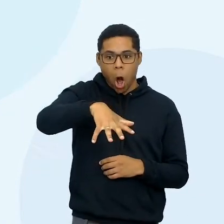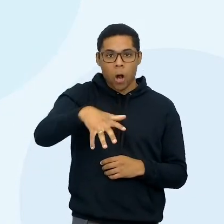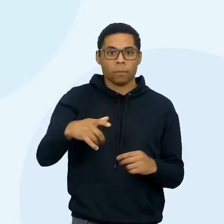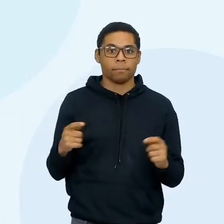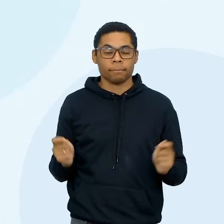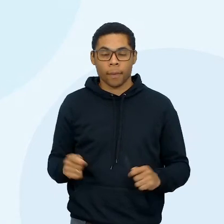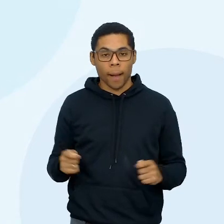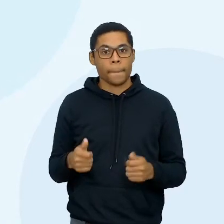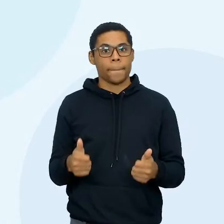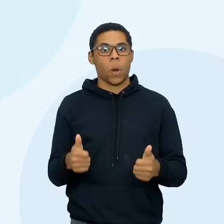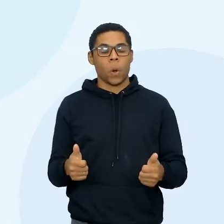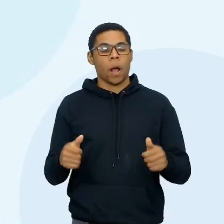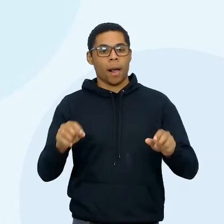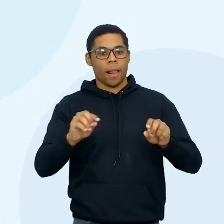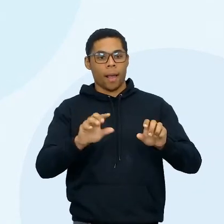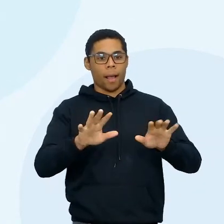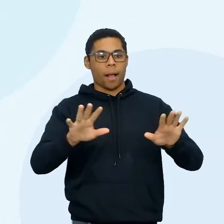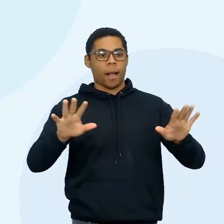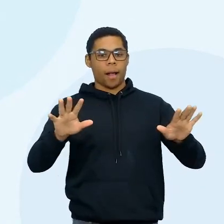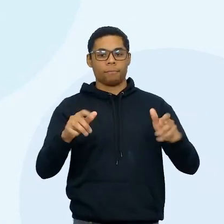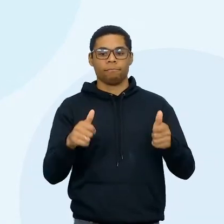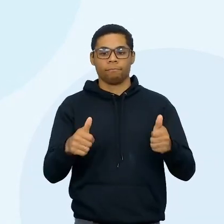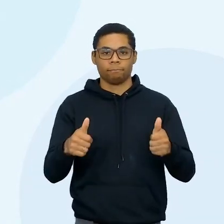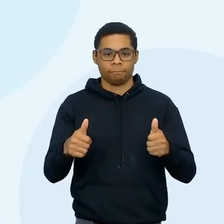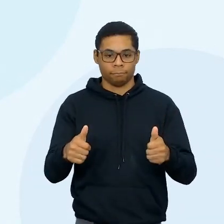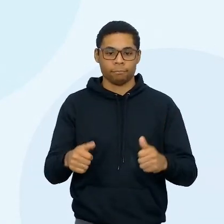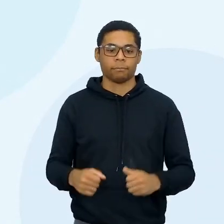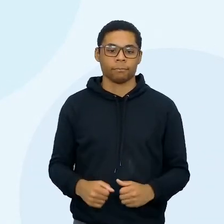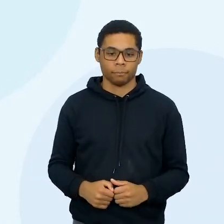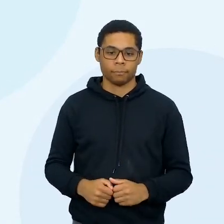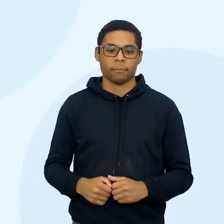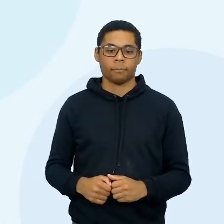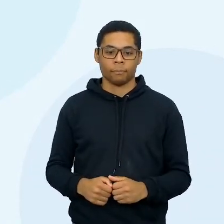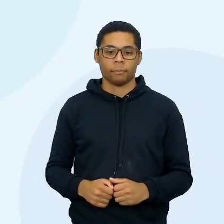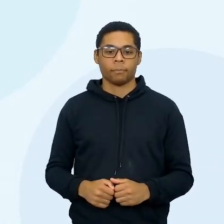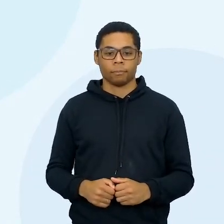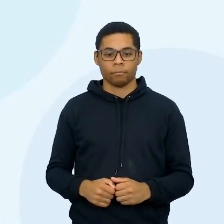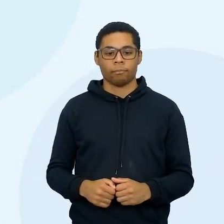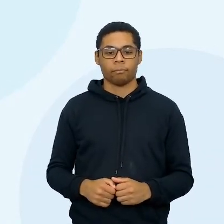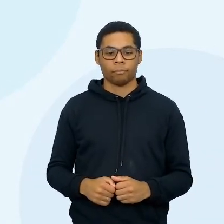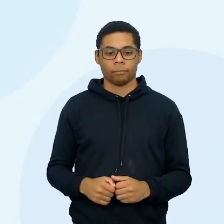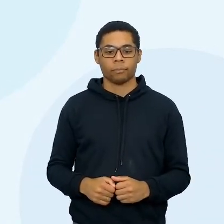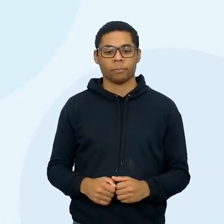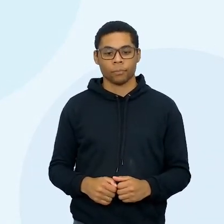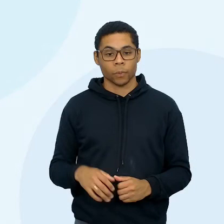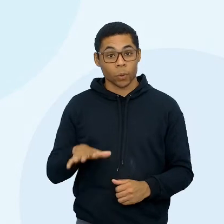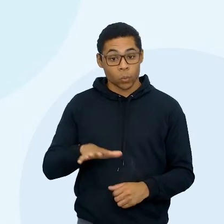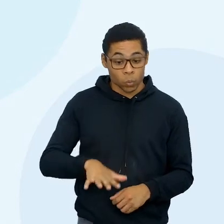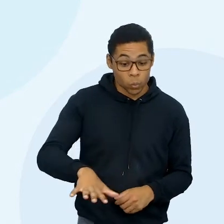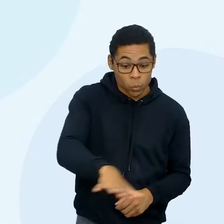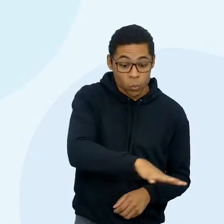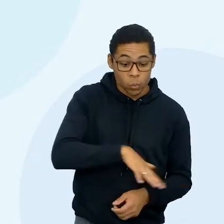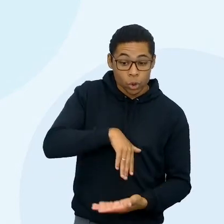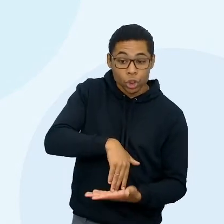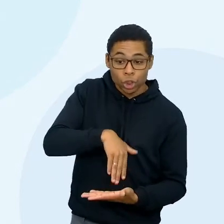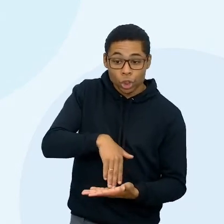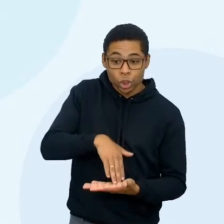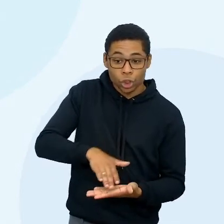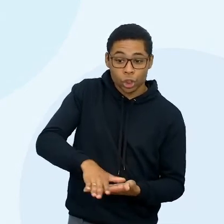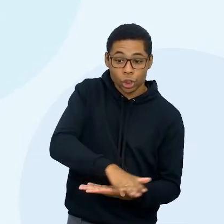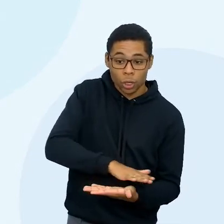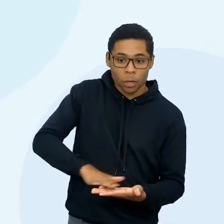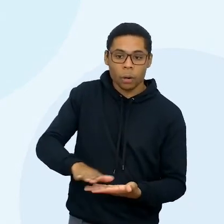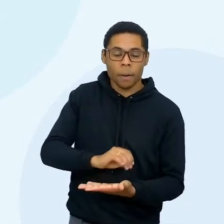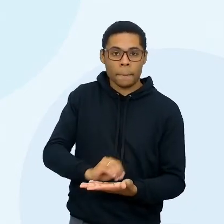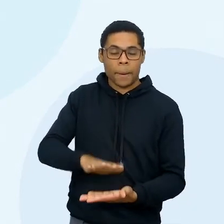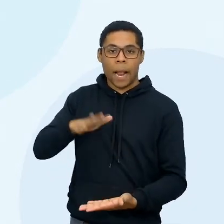razoavelmente boa aqui, com um ângulo de abertura que dê para iluminar todo o meu piso. É isso que eu queria,